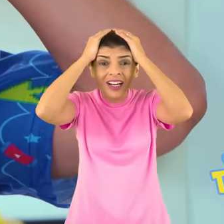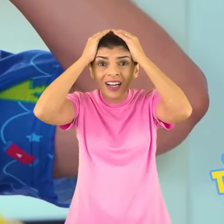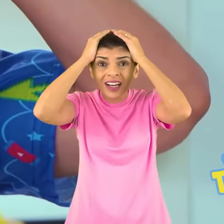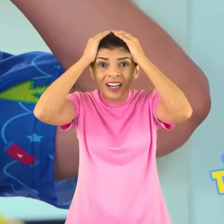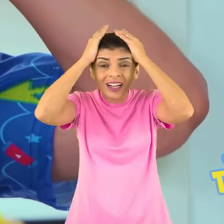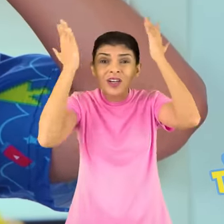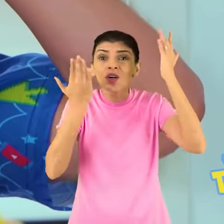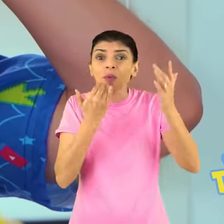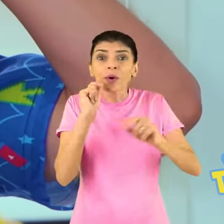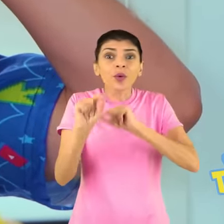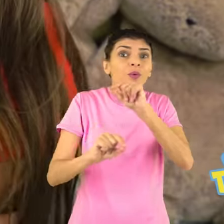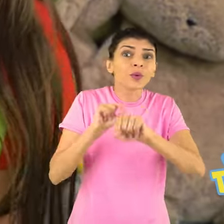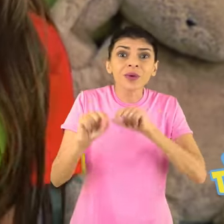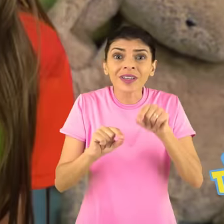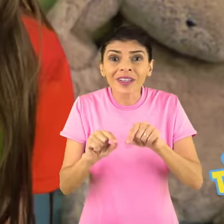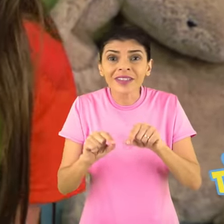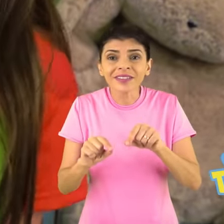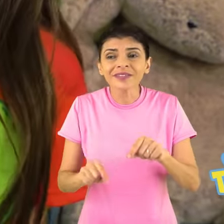você tá comendo?